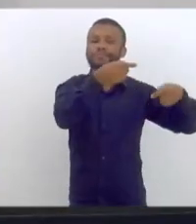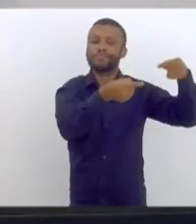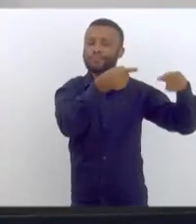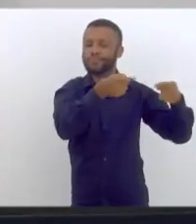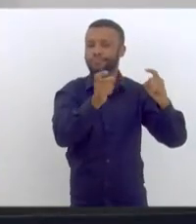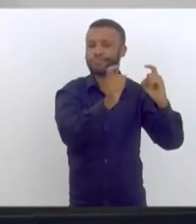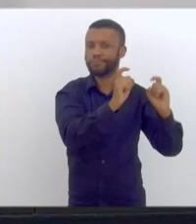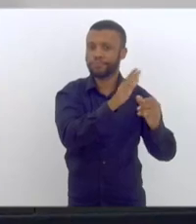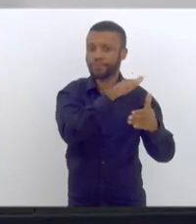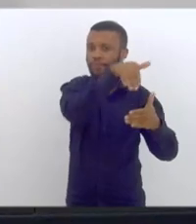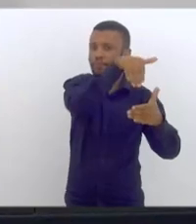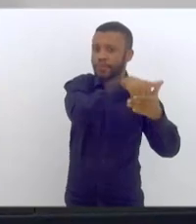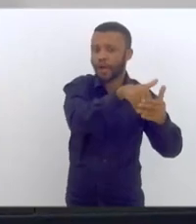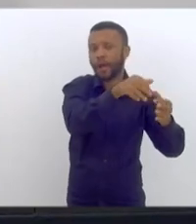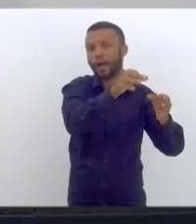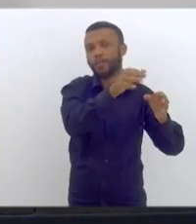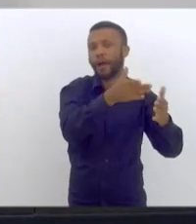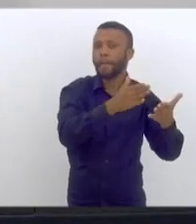12